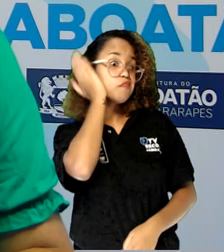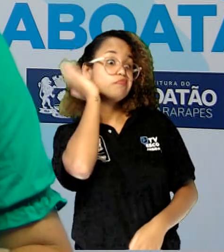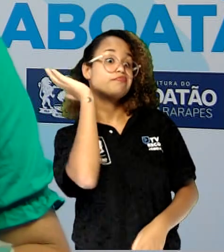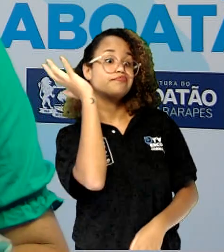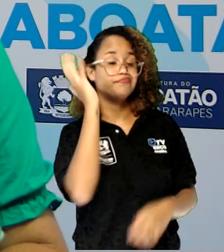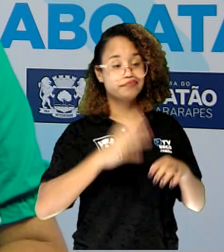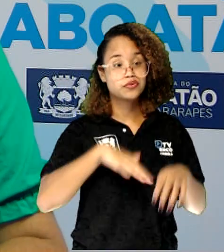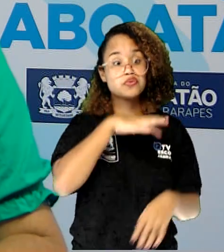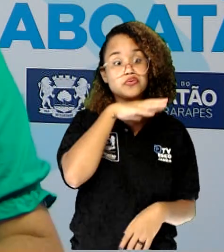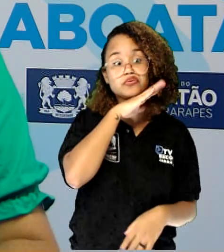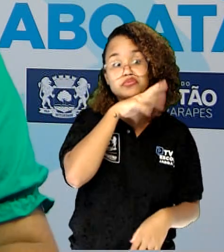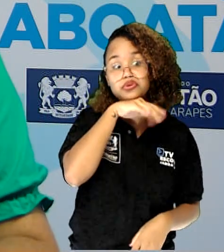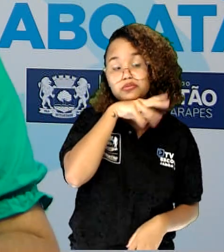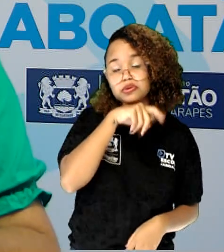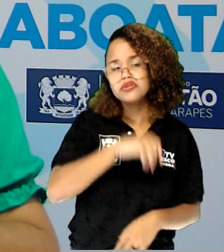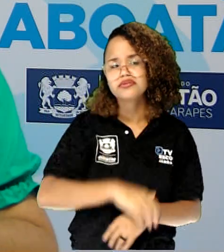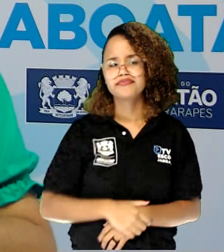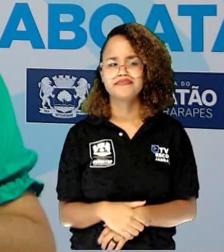animais.